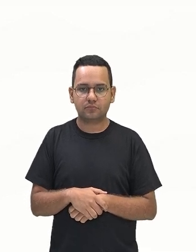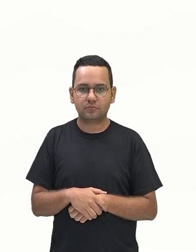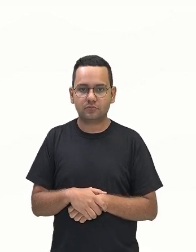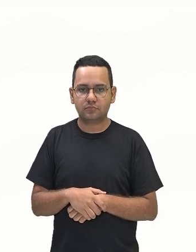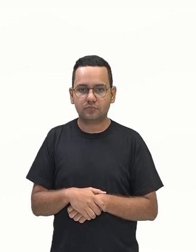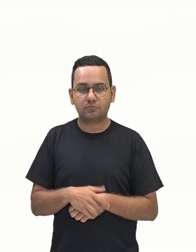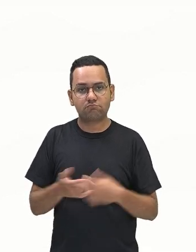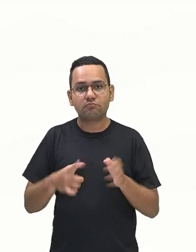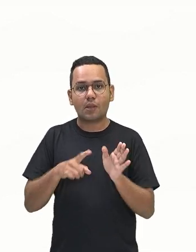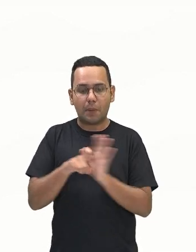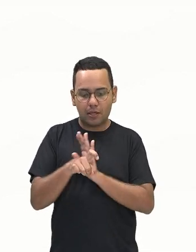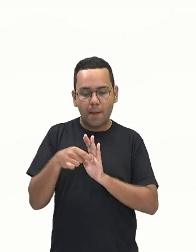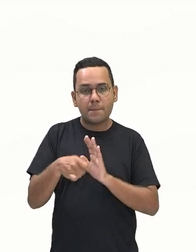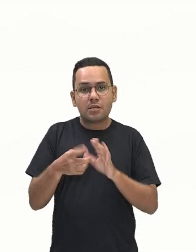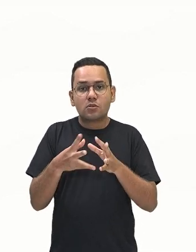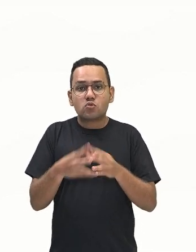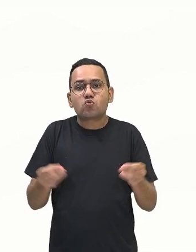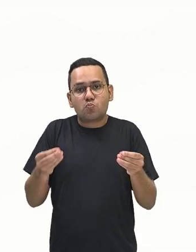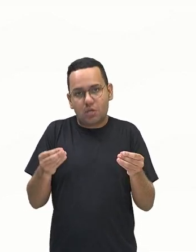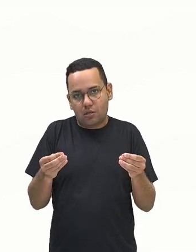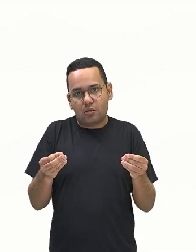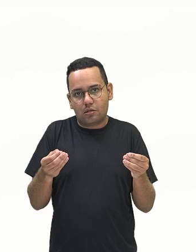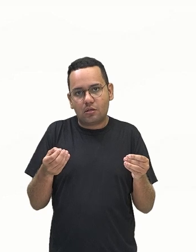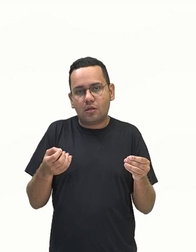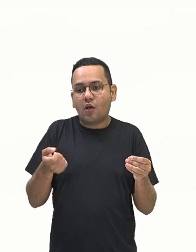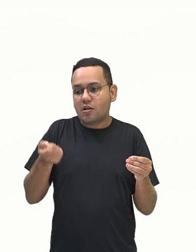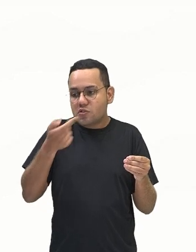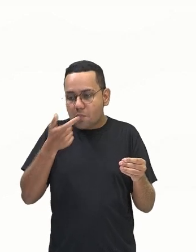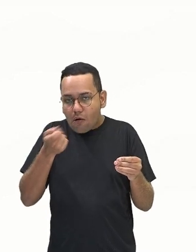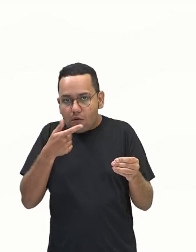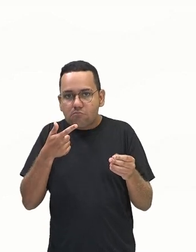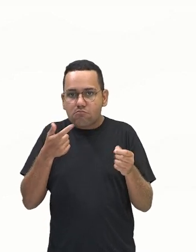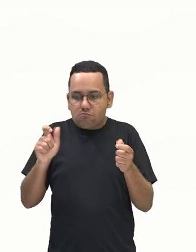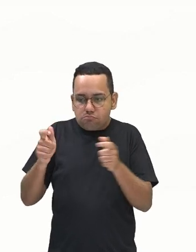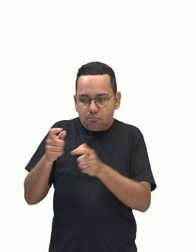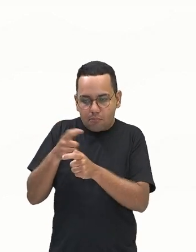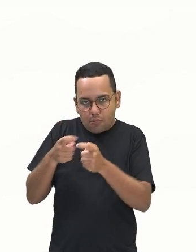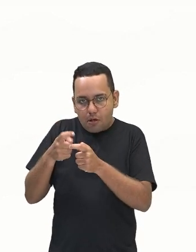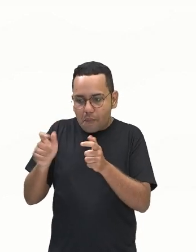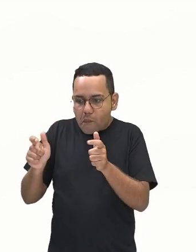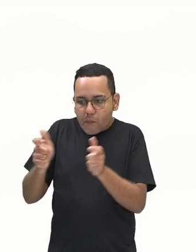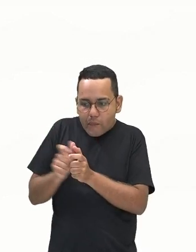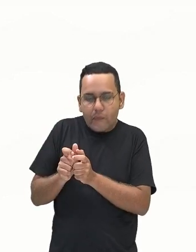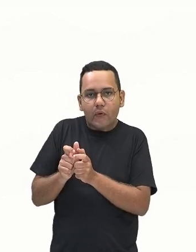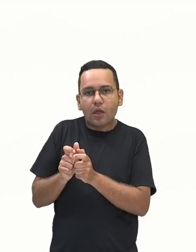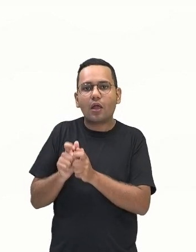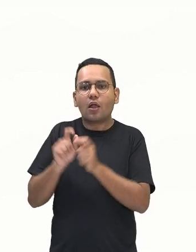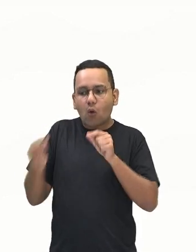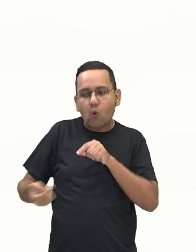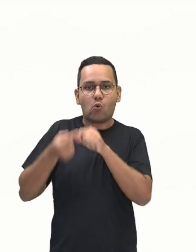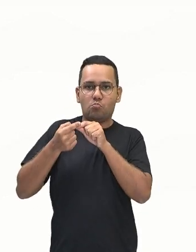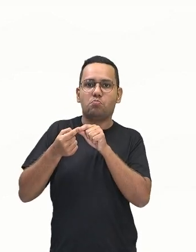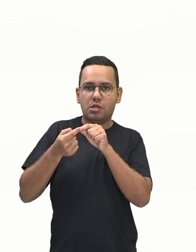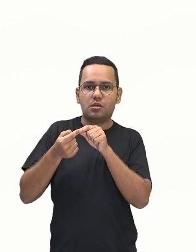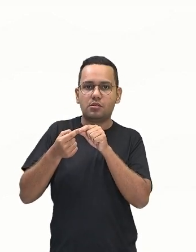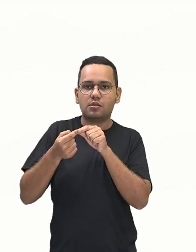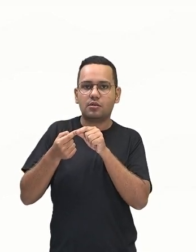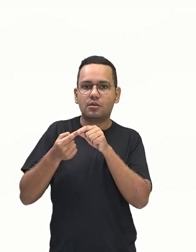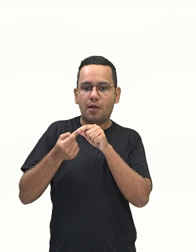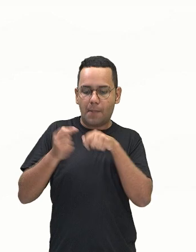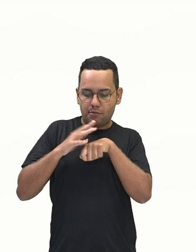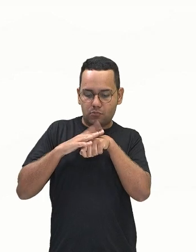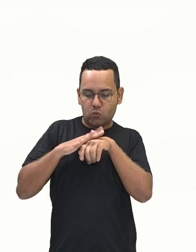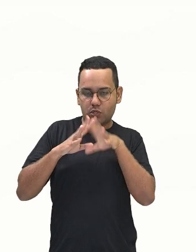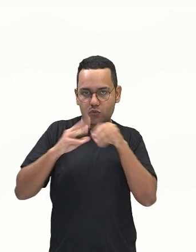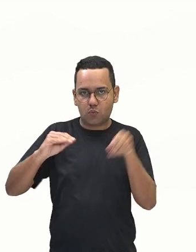ser curadas, somente os antibióticos é que são o medicamento adequado, ideal para as bactérias.